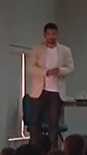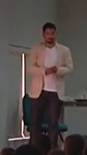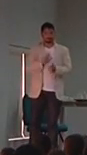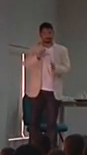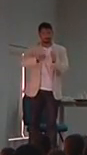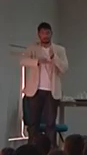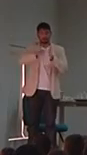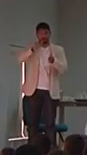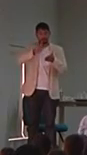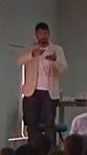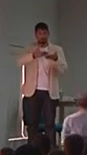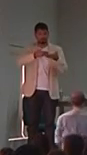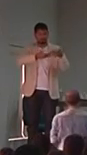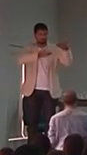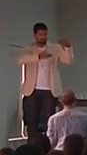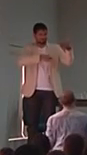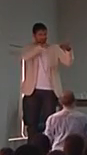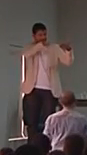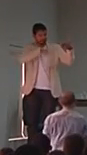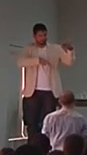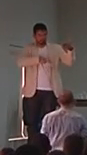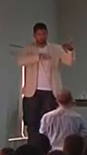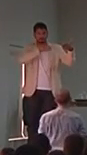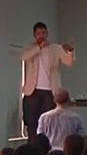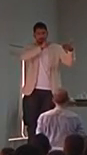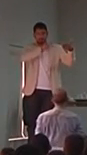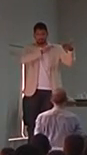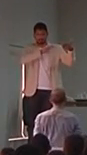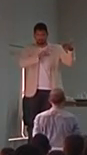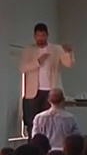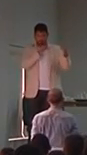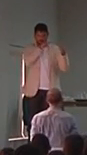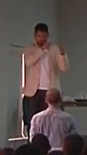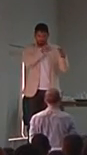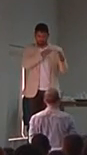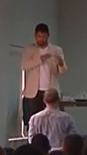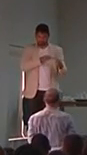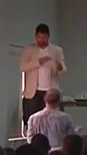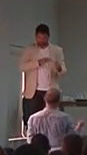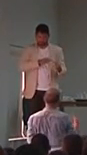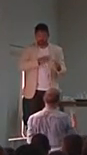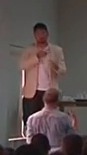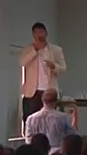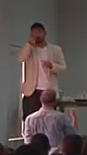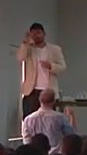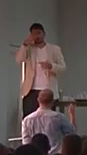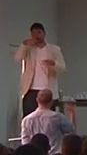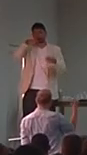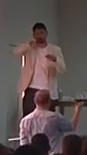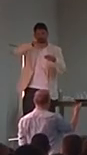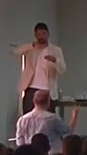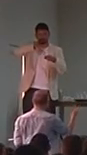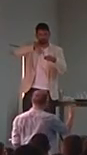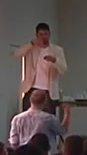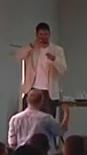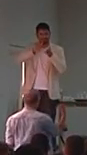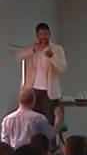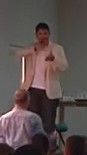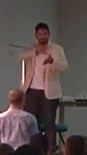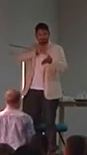chamada em ordem alfabética. As demais serão de acordo com o sorteio que já foi realizado previamente.